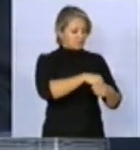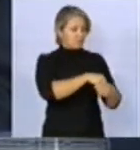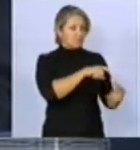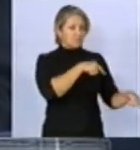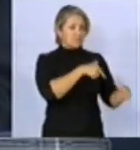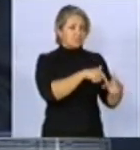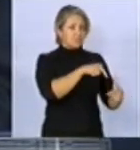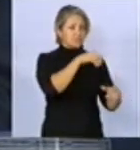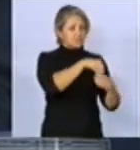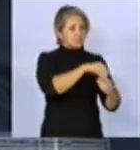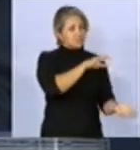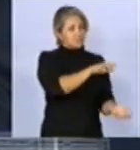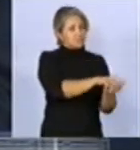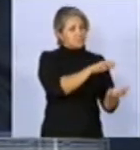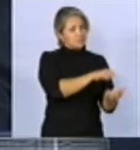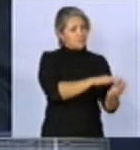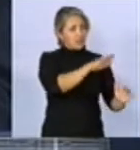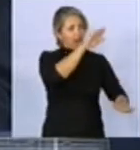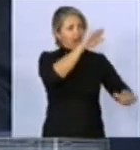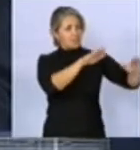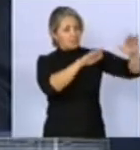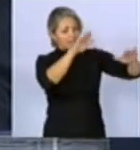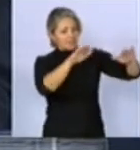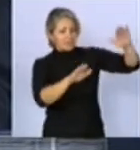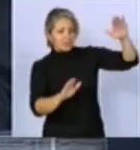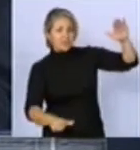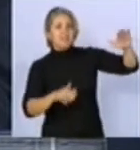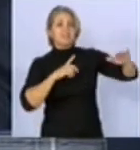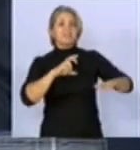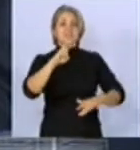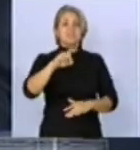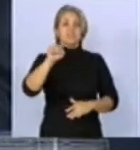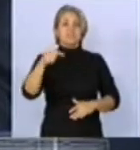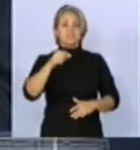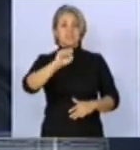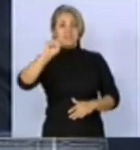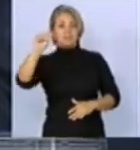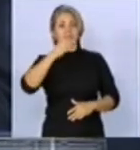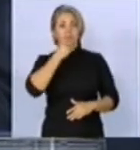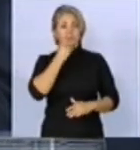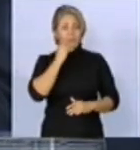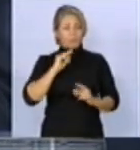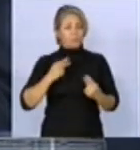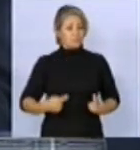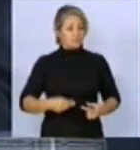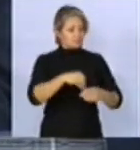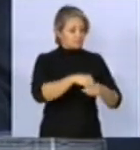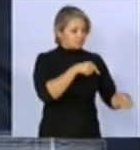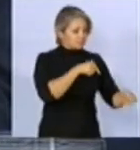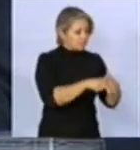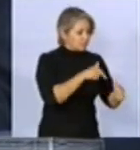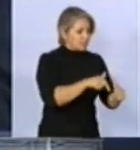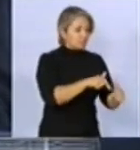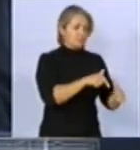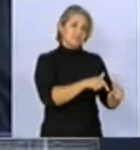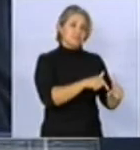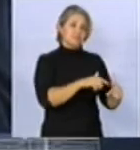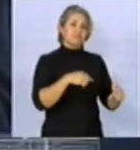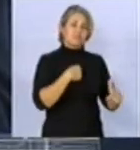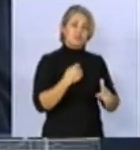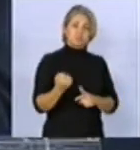é em Pernambuco nas ladeiras de Pernambuco com 5,8 homens por cada mil toneladas portanto a equação